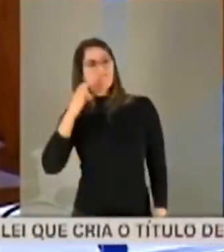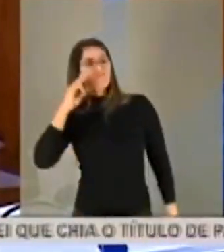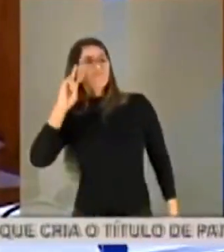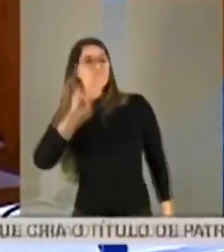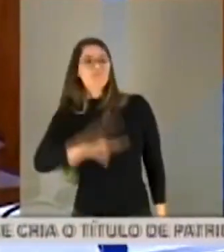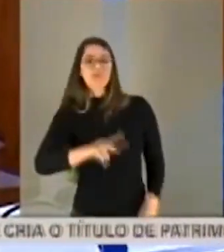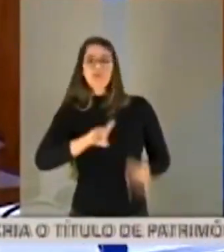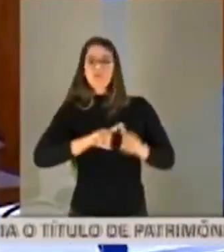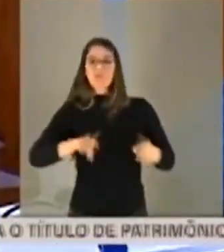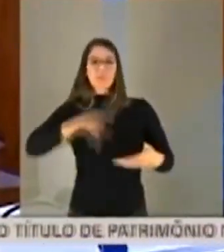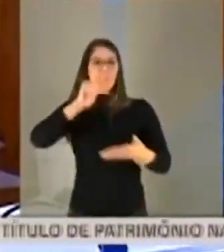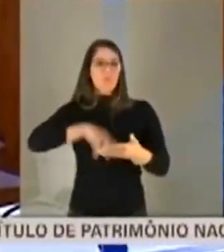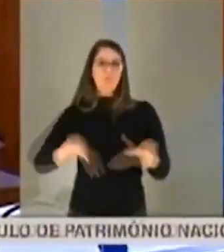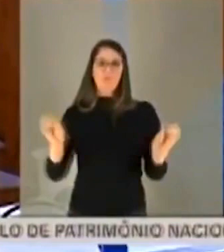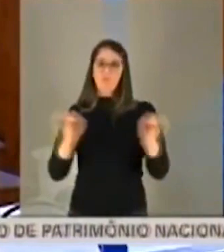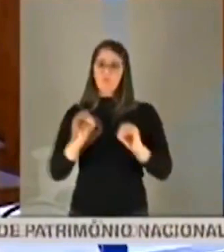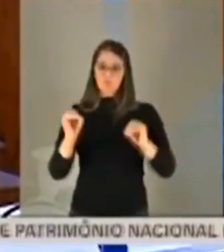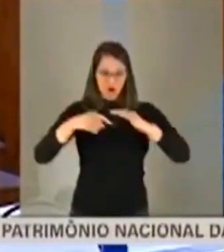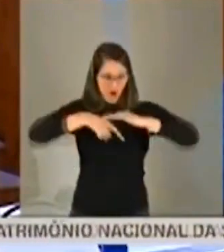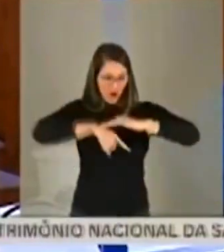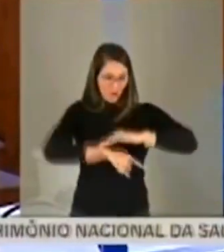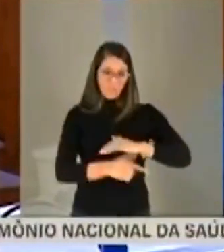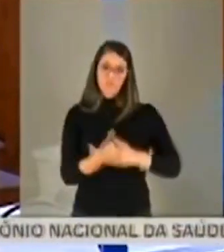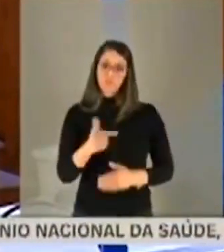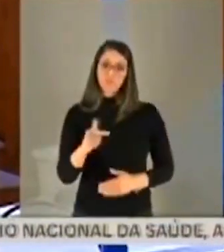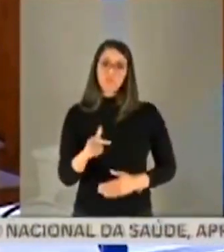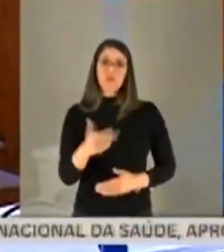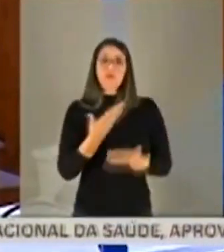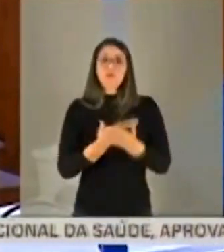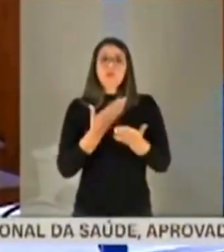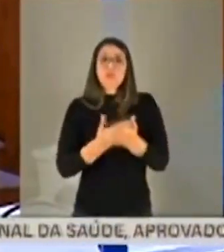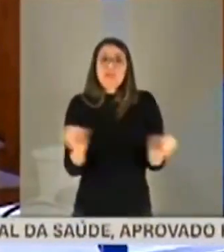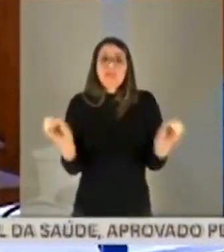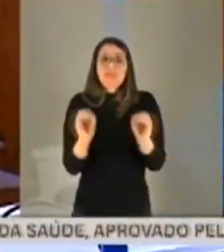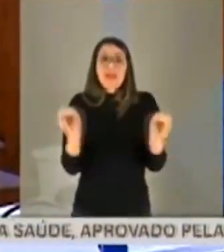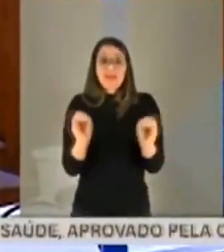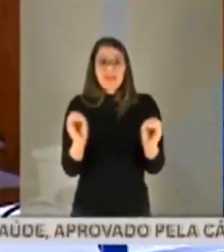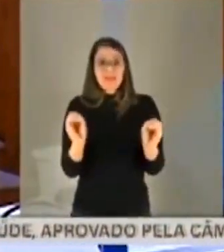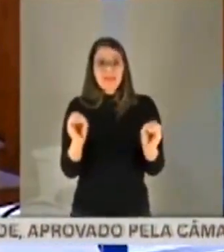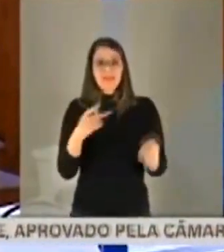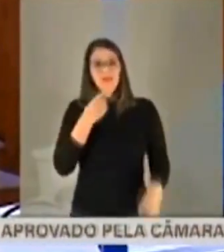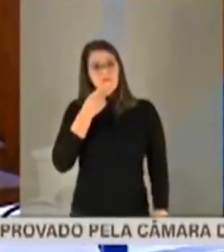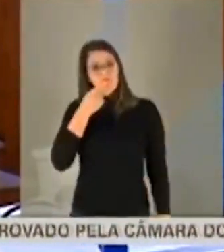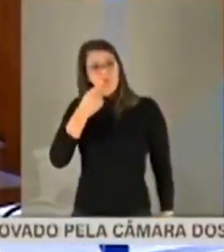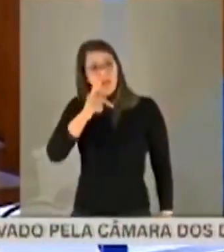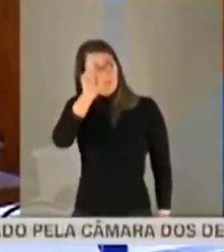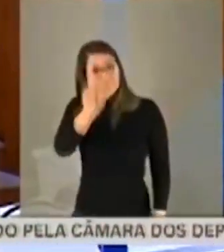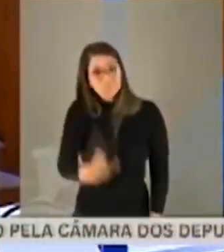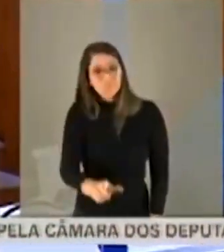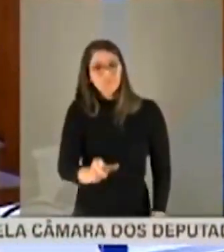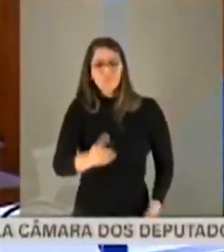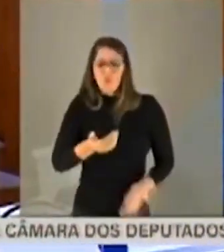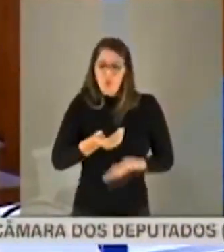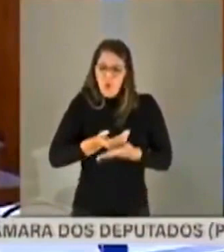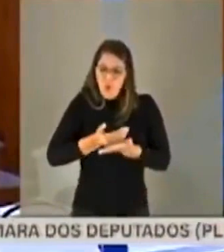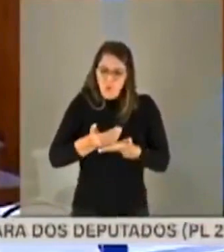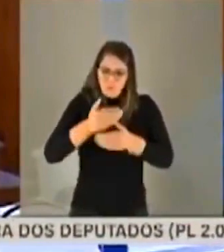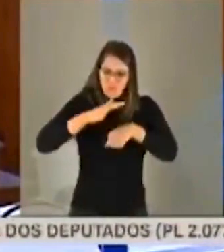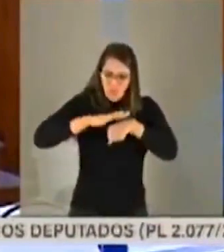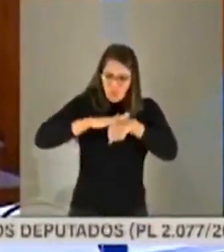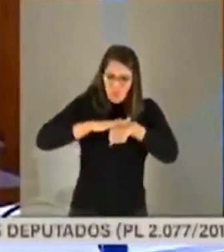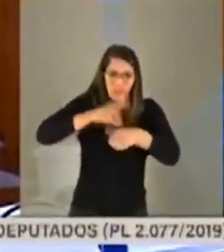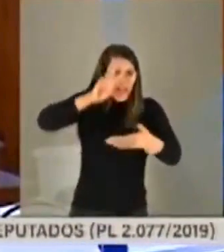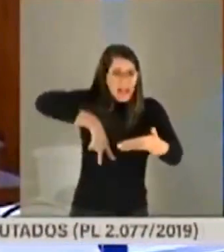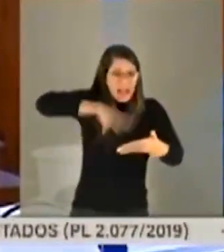leu, e não se aprofundou, e não tem estudado. E eu falo com a senhora porque eu tenho, desde que começou essa doença,